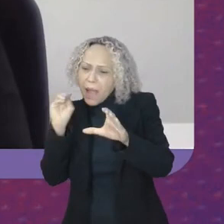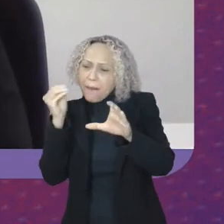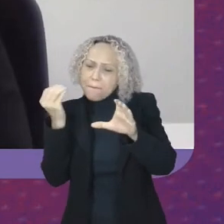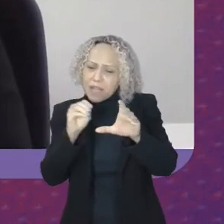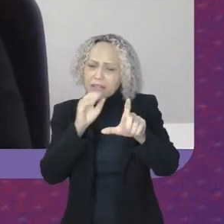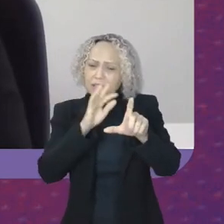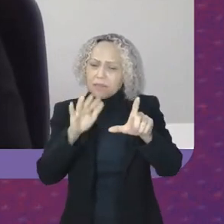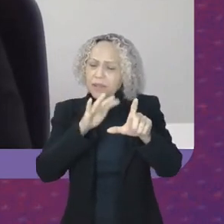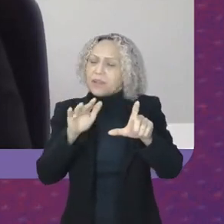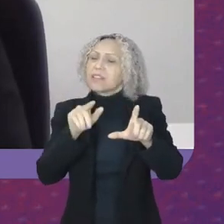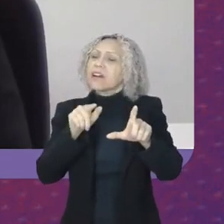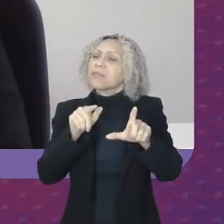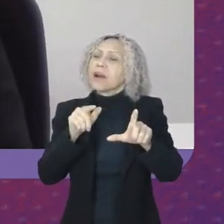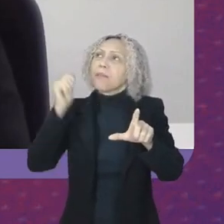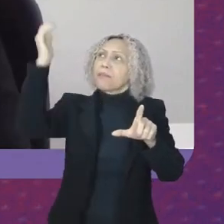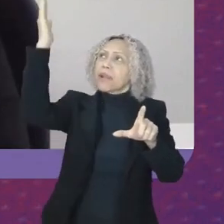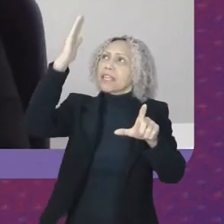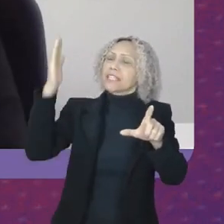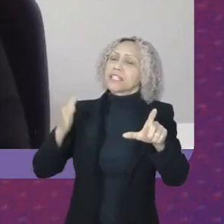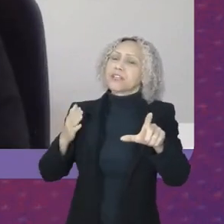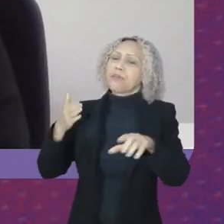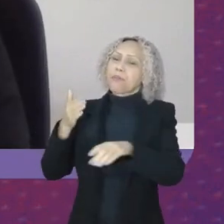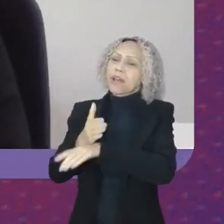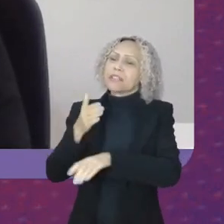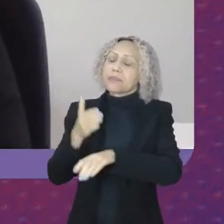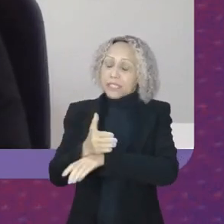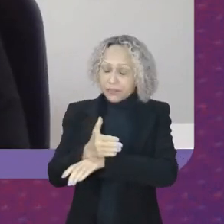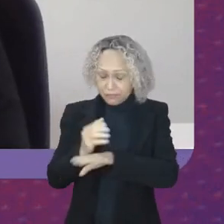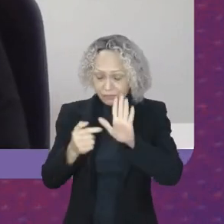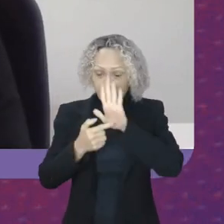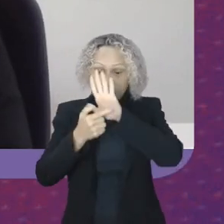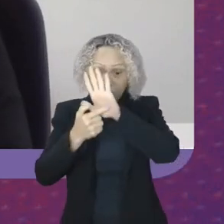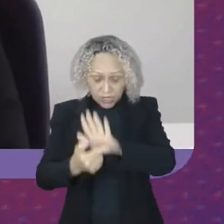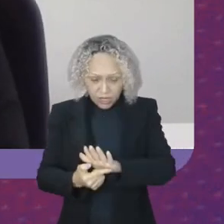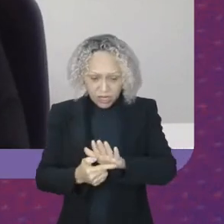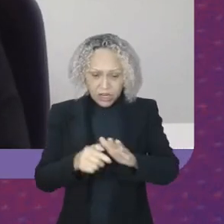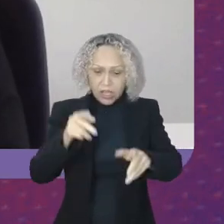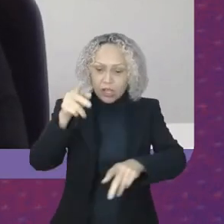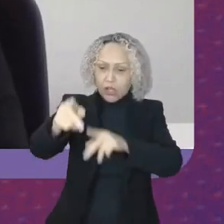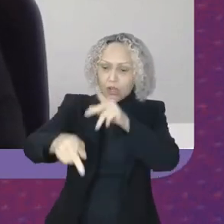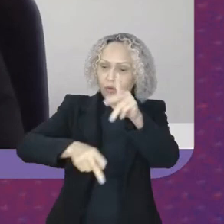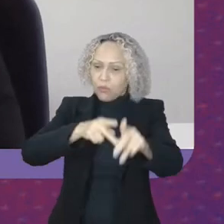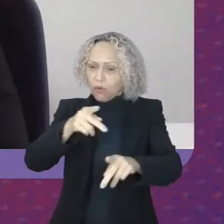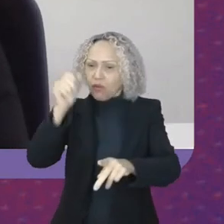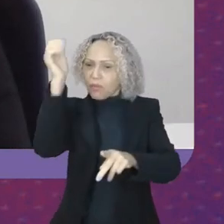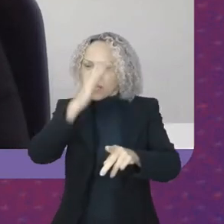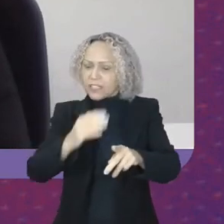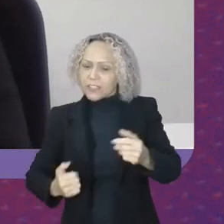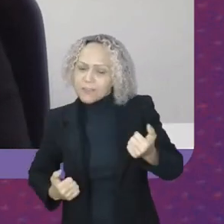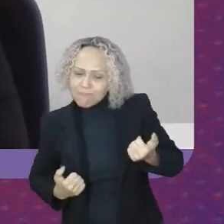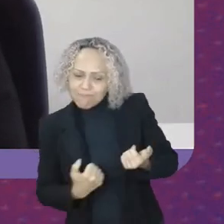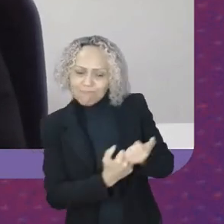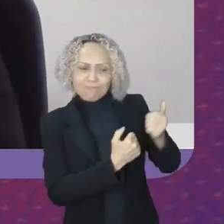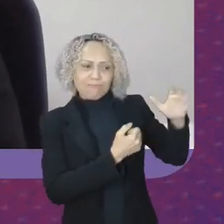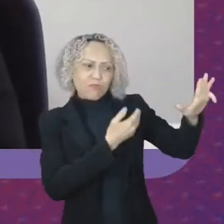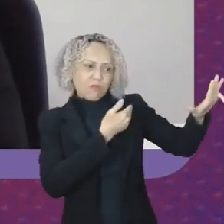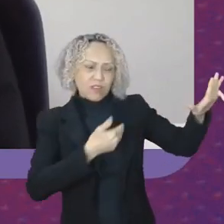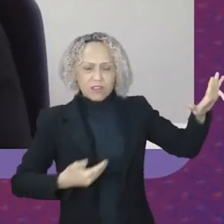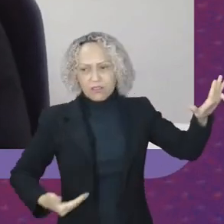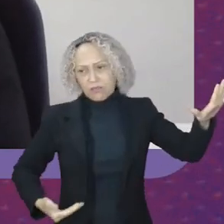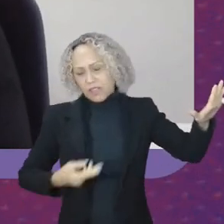Participativo. Mostrar que que o povo brasileiro está com o governo do presidente